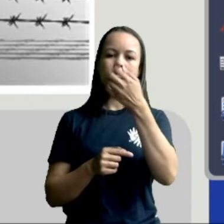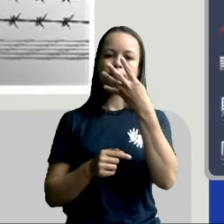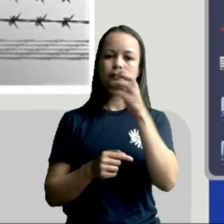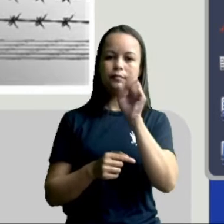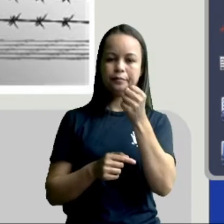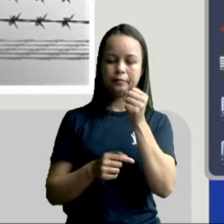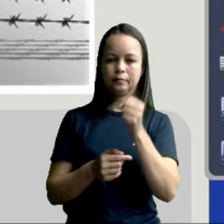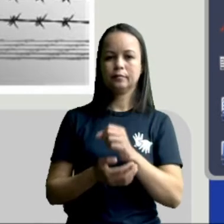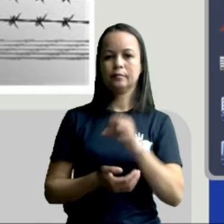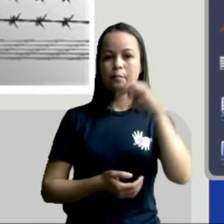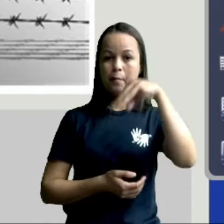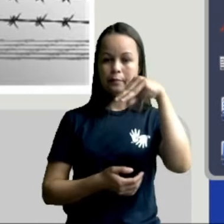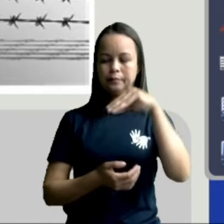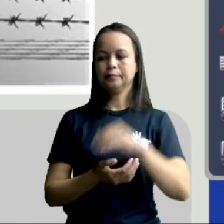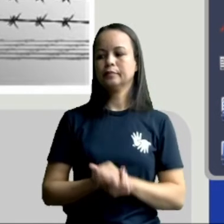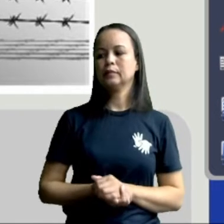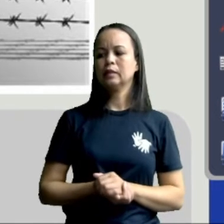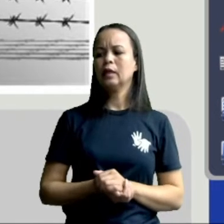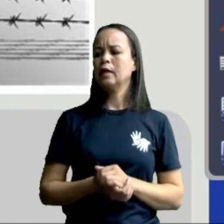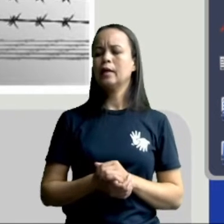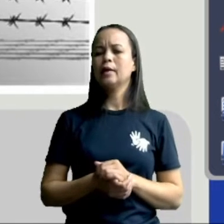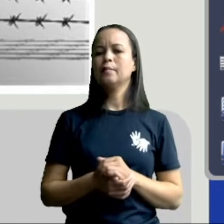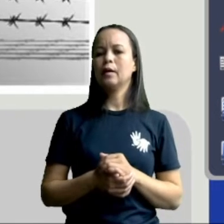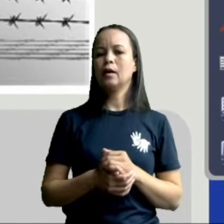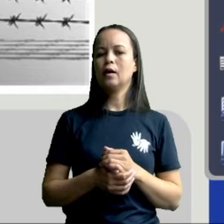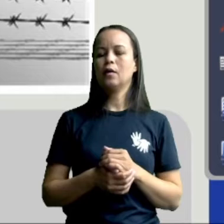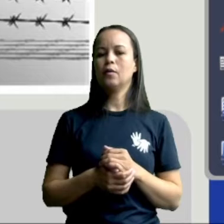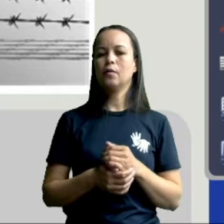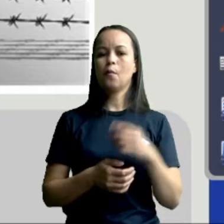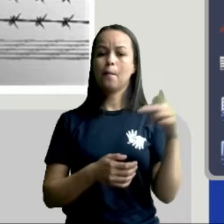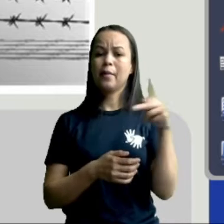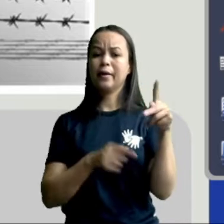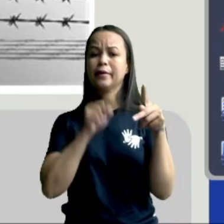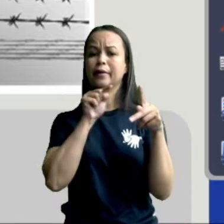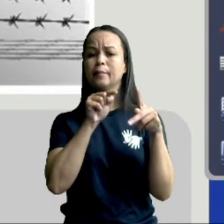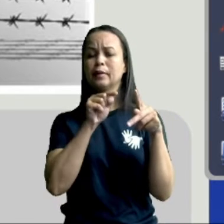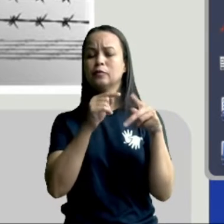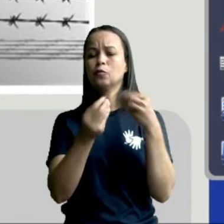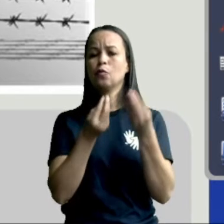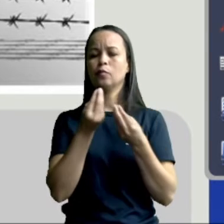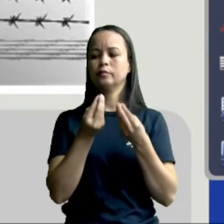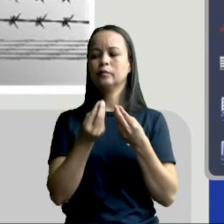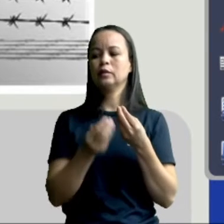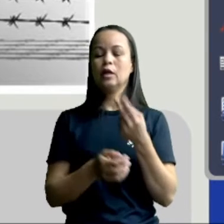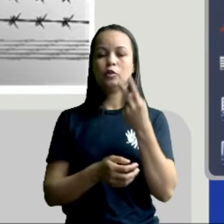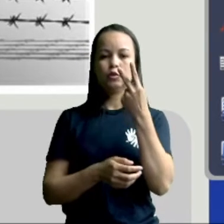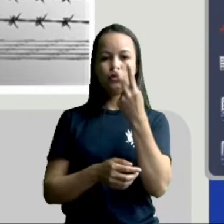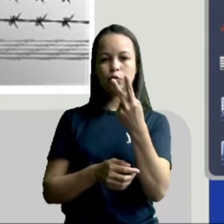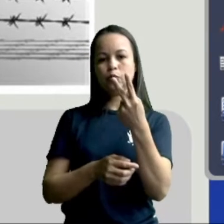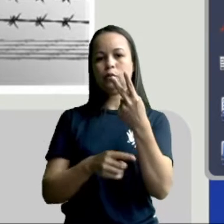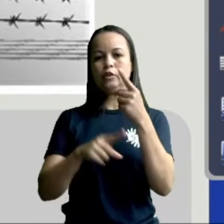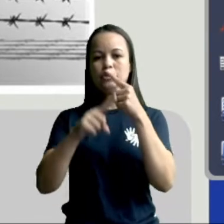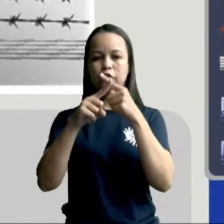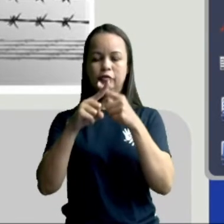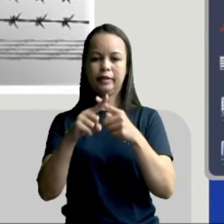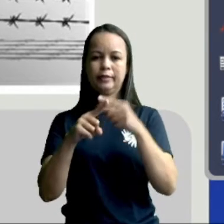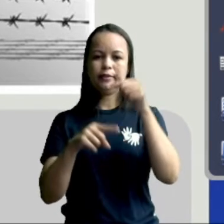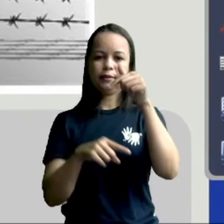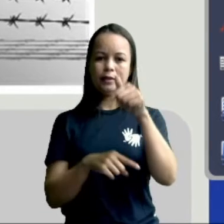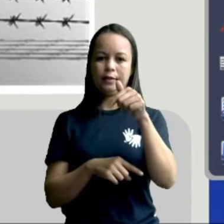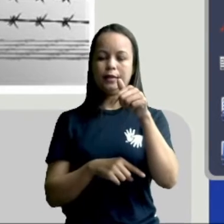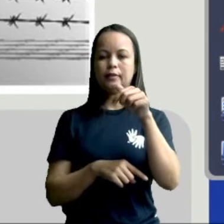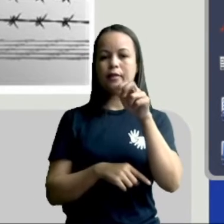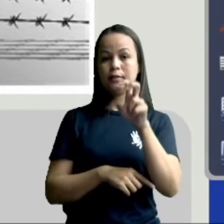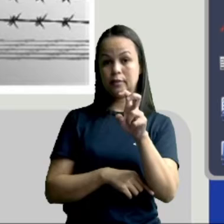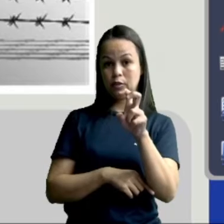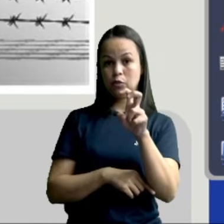148. E aí, para calcular o perímetro, como é que a gente faz? Então, 2 vezes de 75, 2 vezes